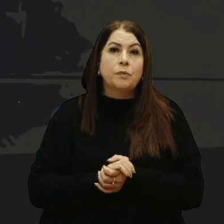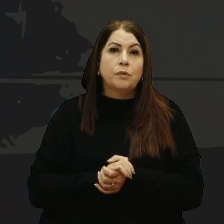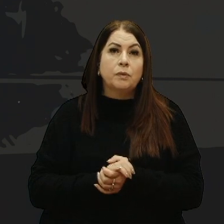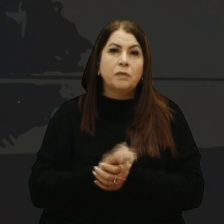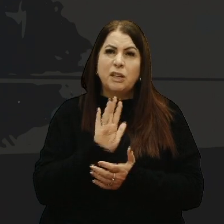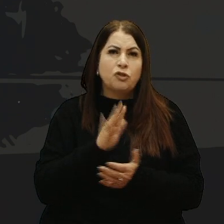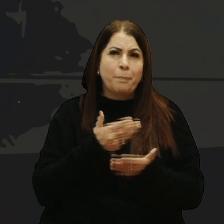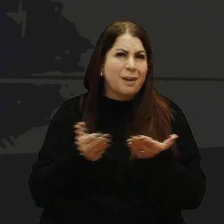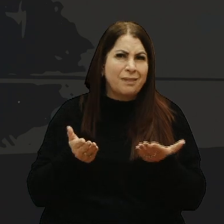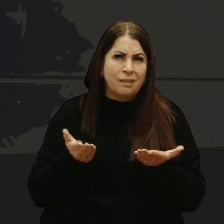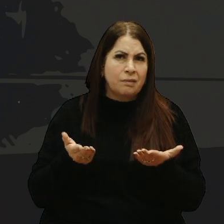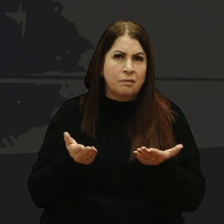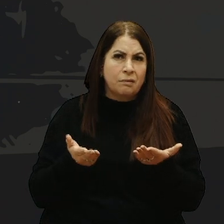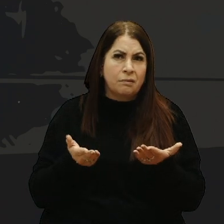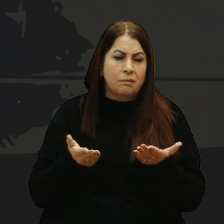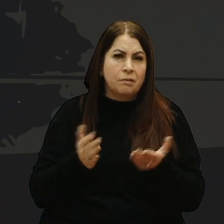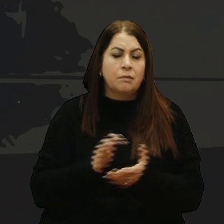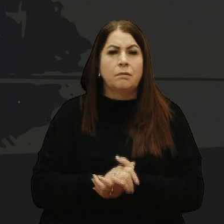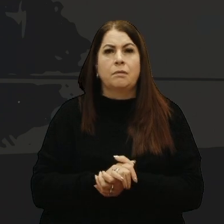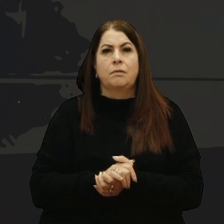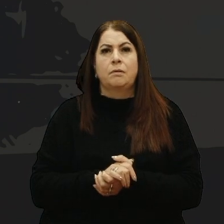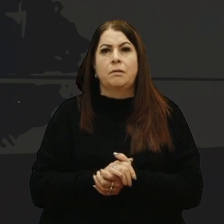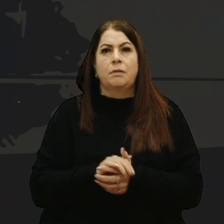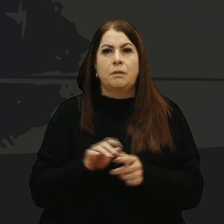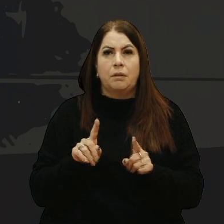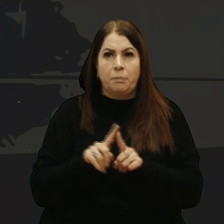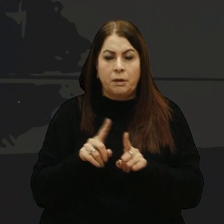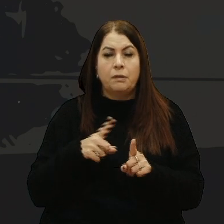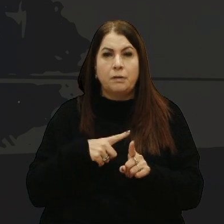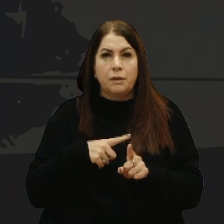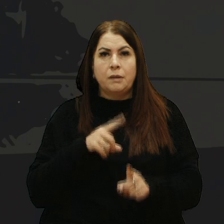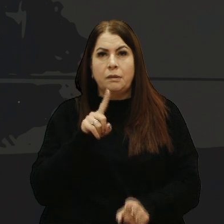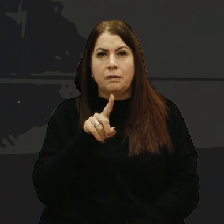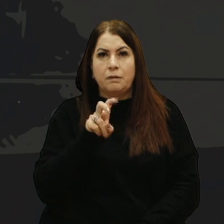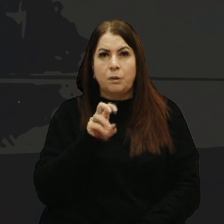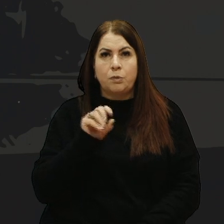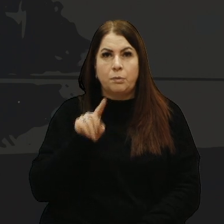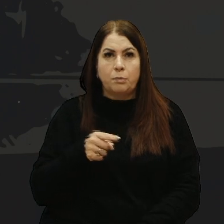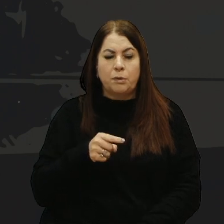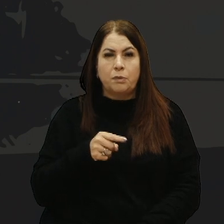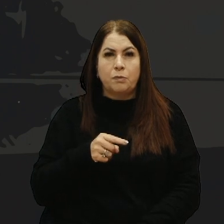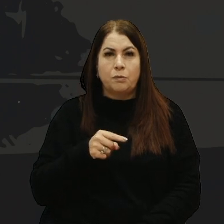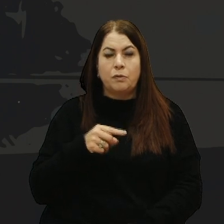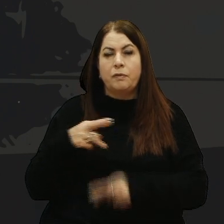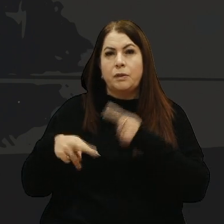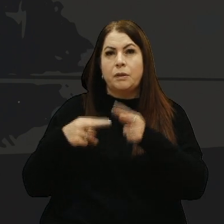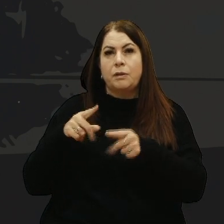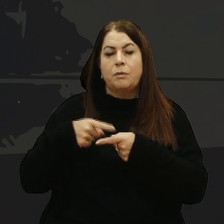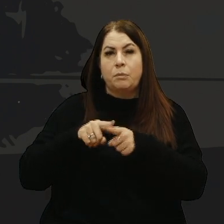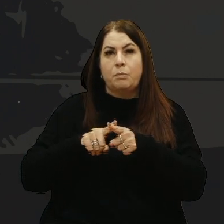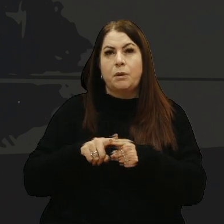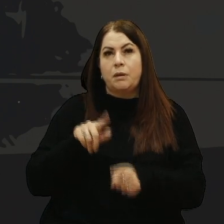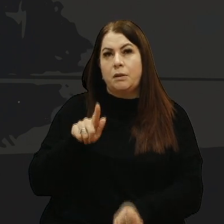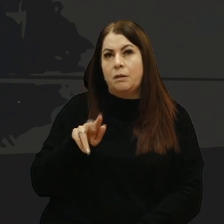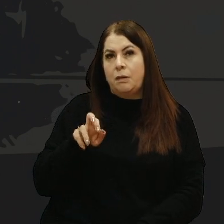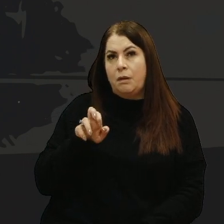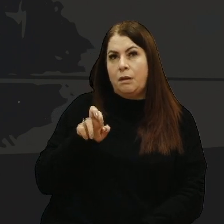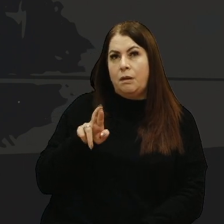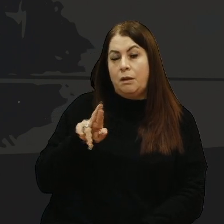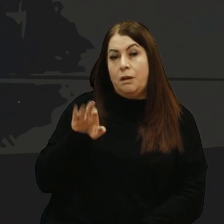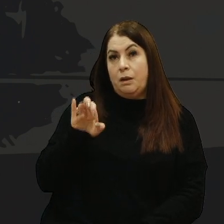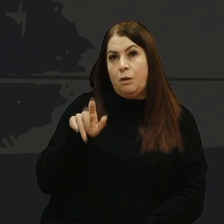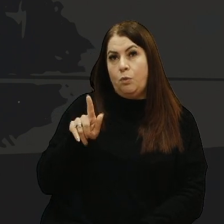deixar perder? E a gente tem 150 mil de revitalização do Parque Gregoleto,